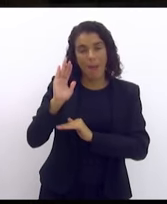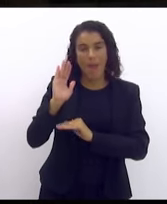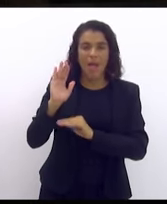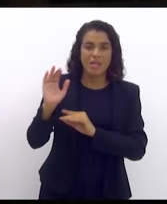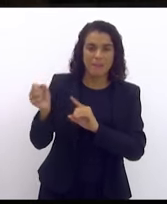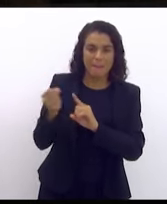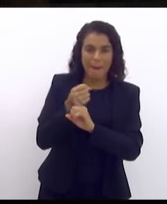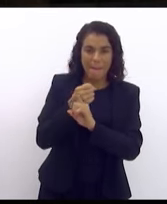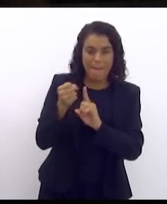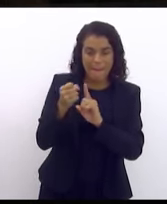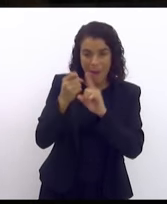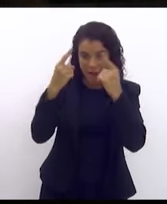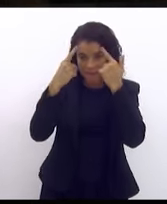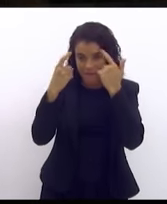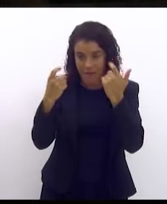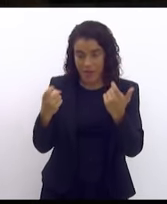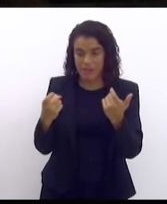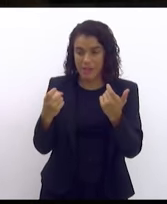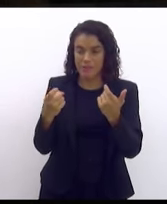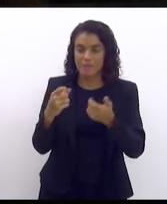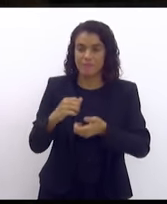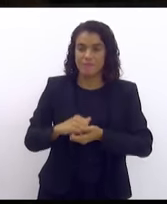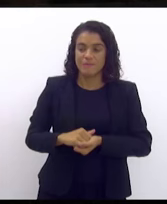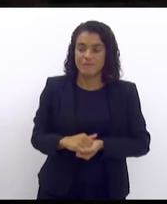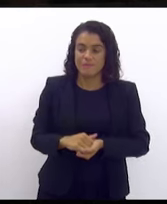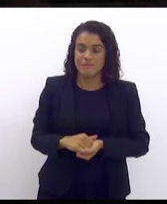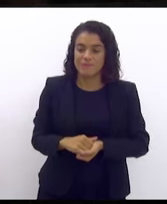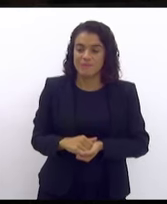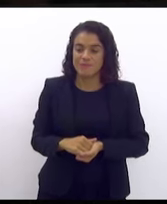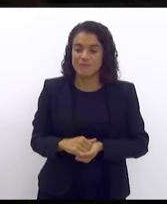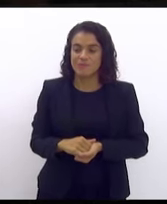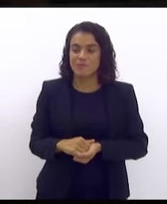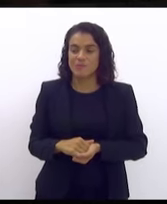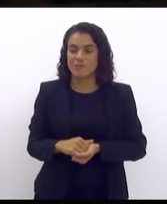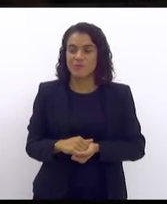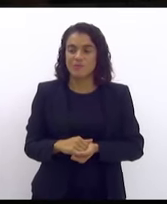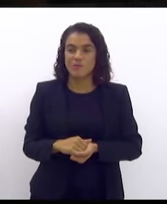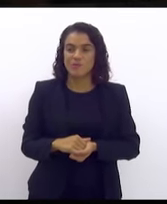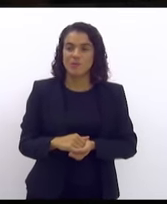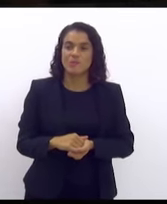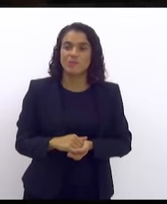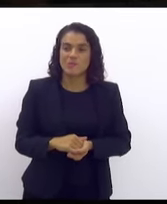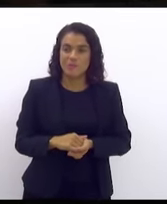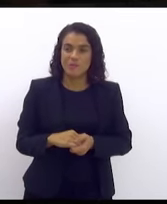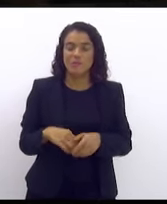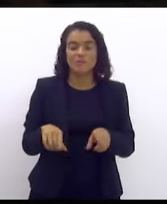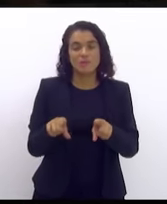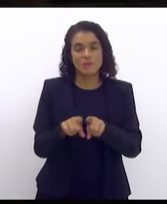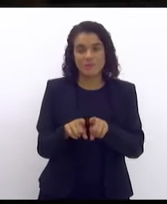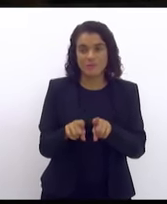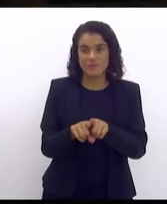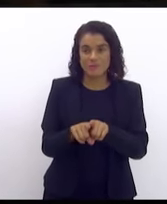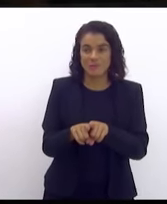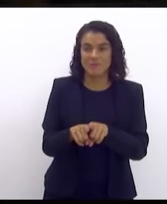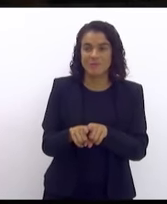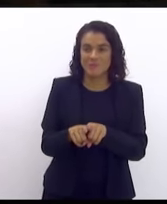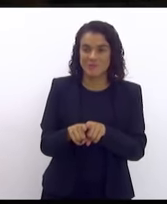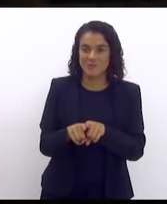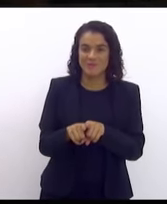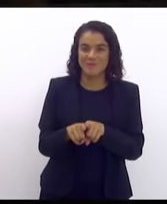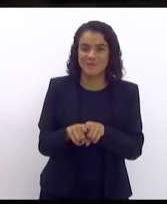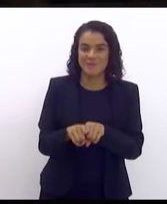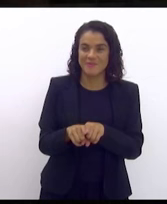nesse país E por incrível que pareça também são os que